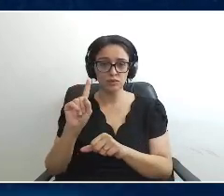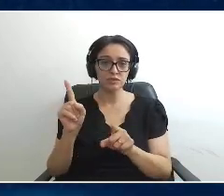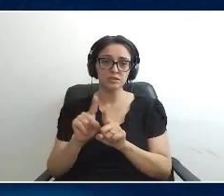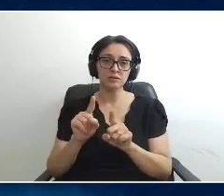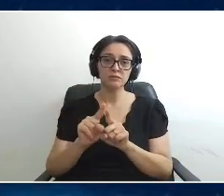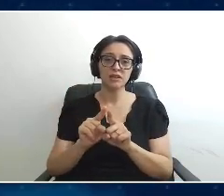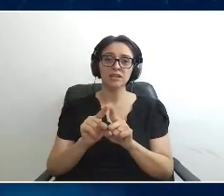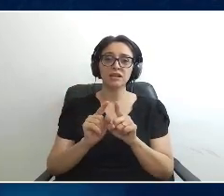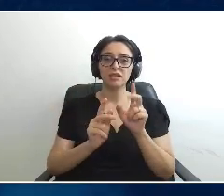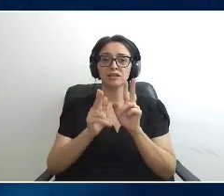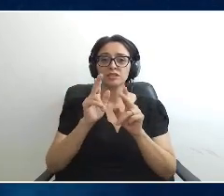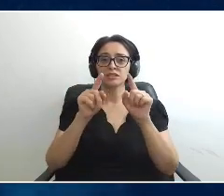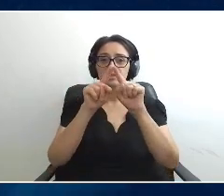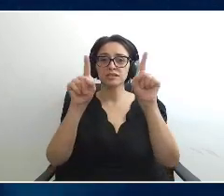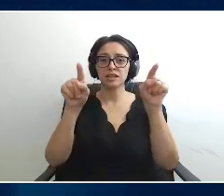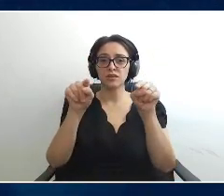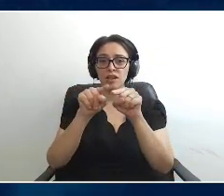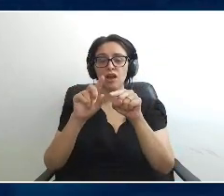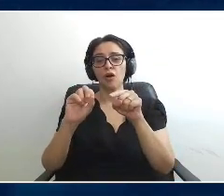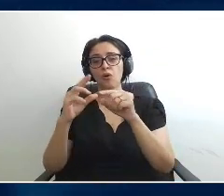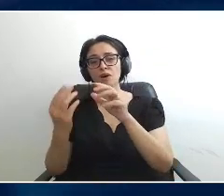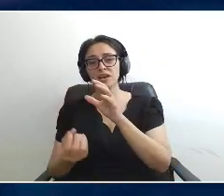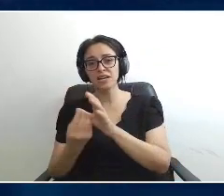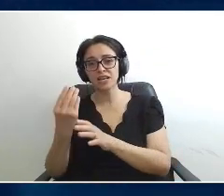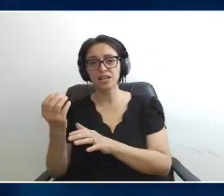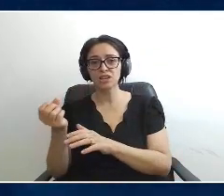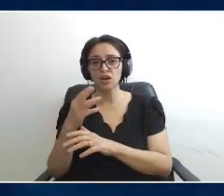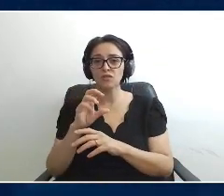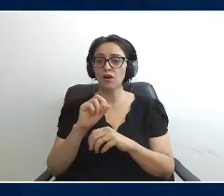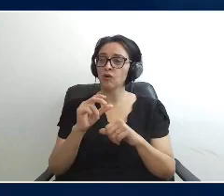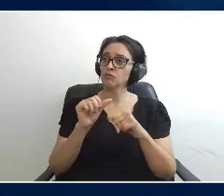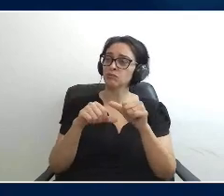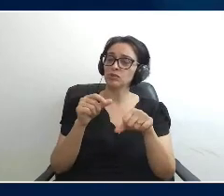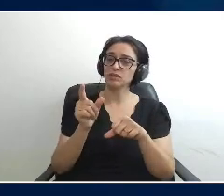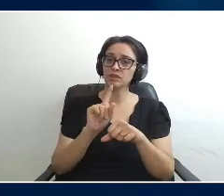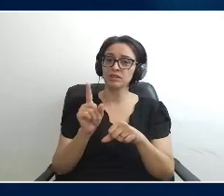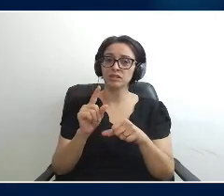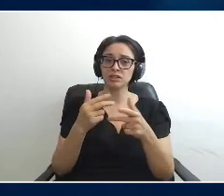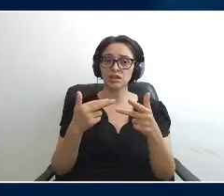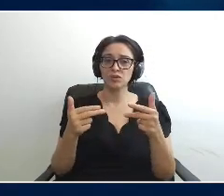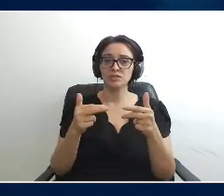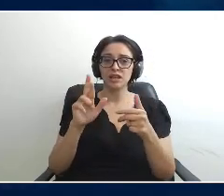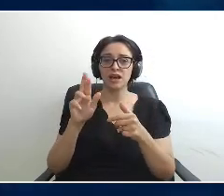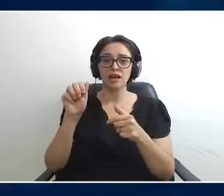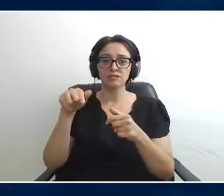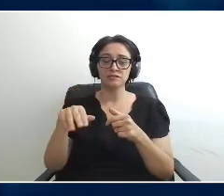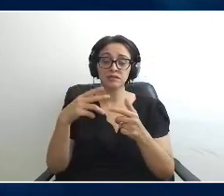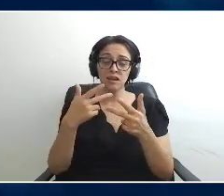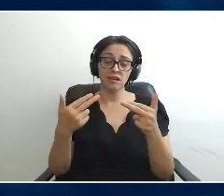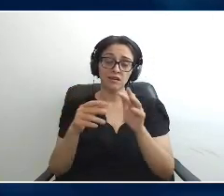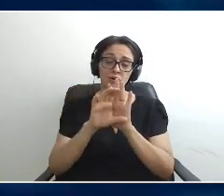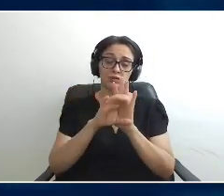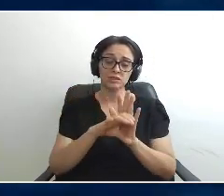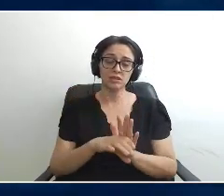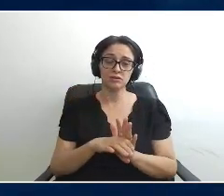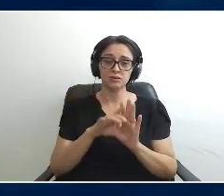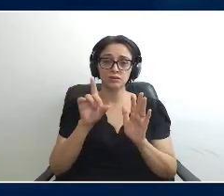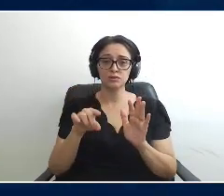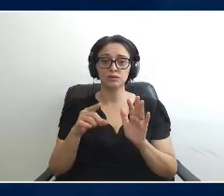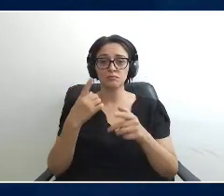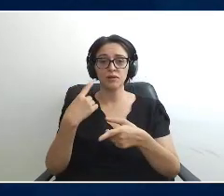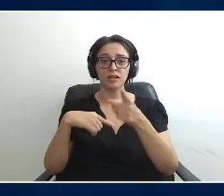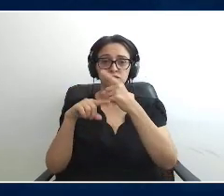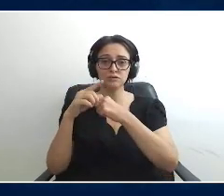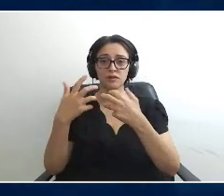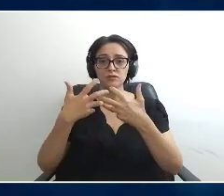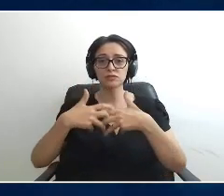uma célula, na verdade, você está criando uma célula nova e não mutando coisas no, na RAM, são conceitos ali do paradigma funcional,